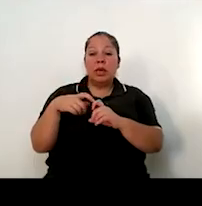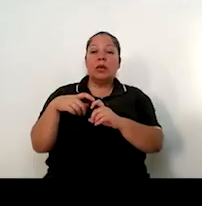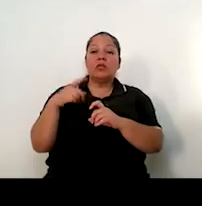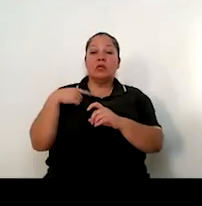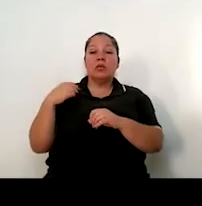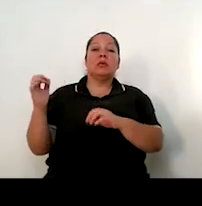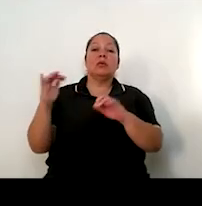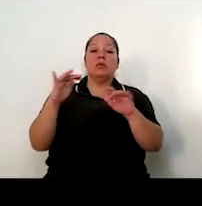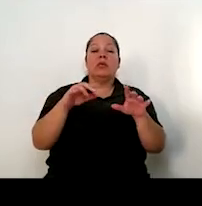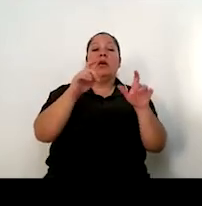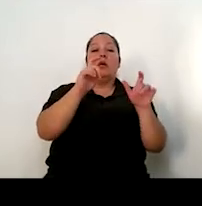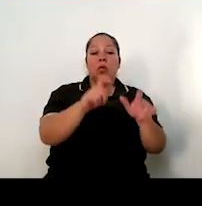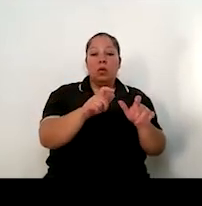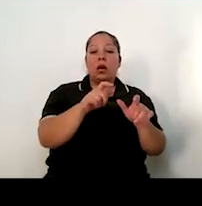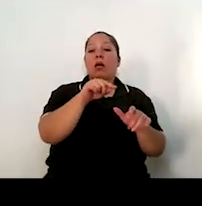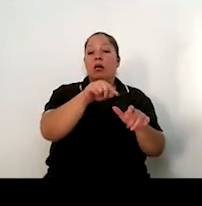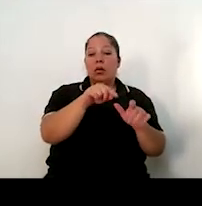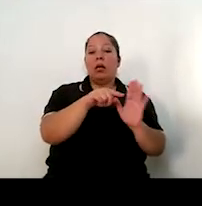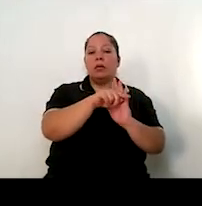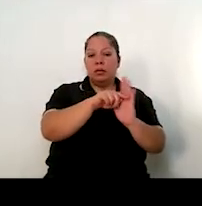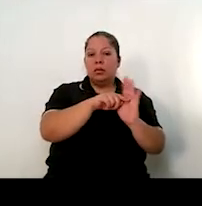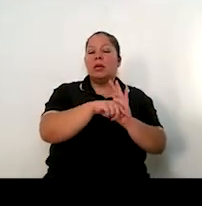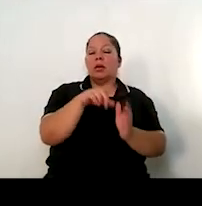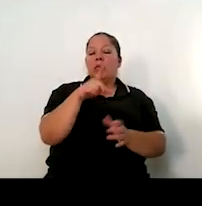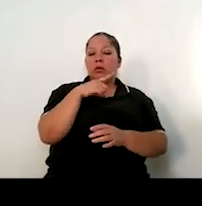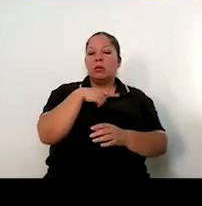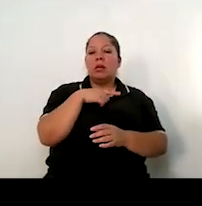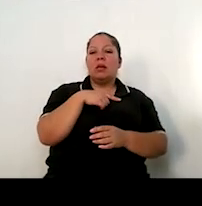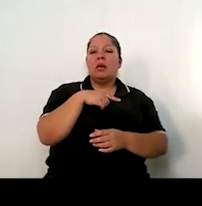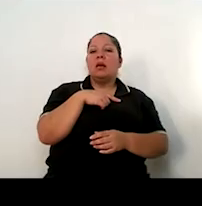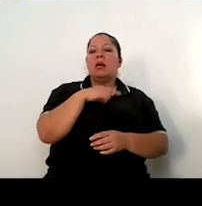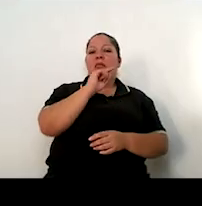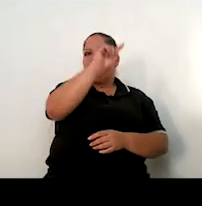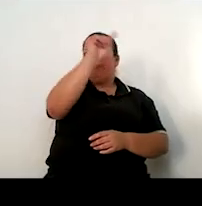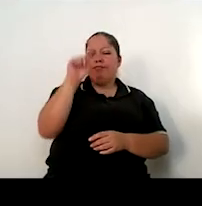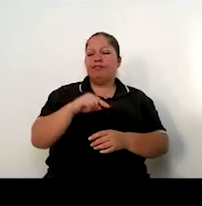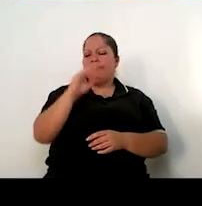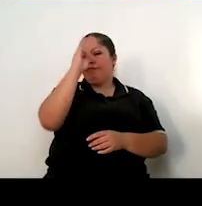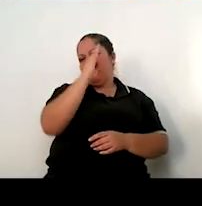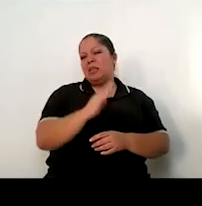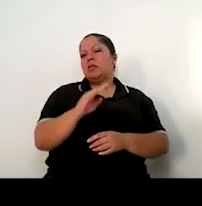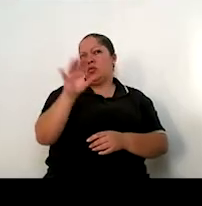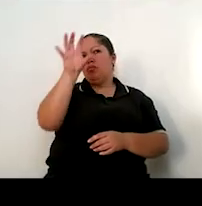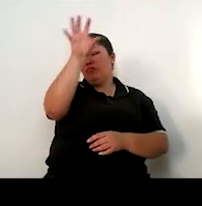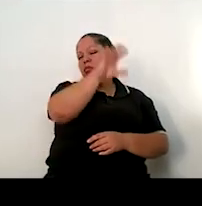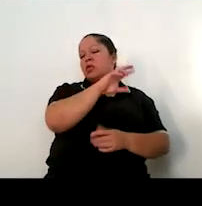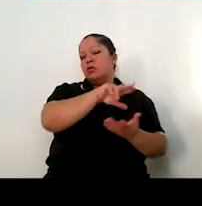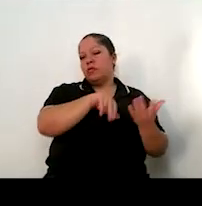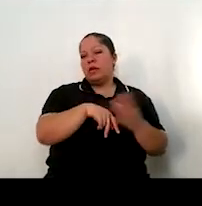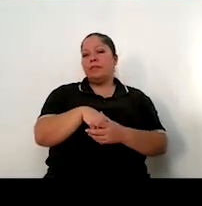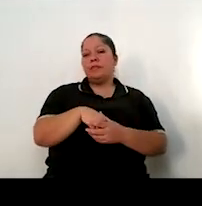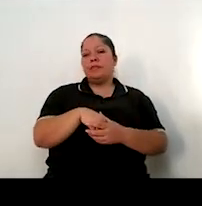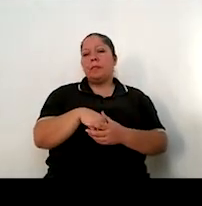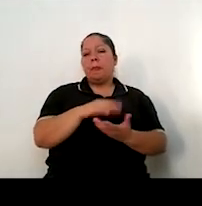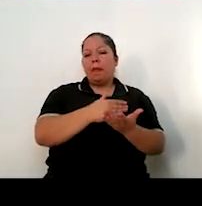gente escolhe, anualmente, desde 2020, quando essa campanha se iniciou, a gente escolhe uma